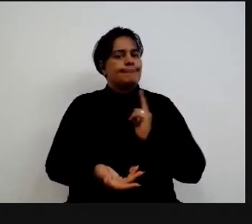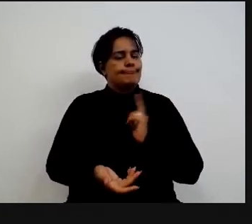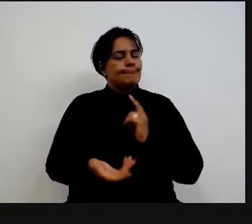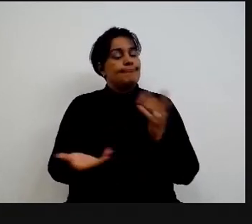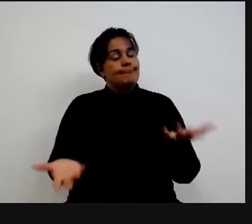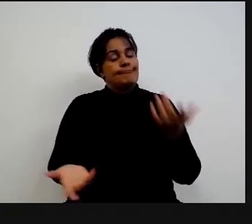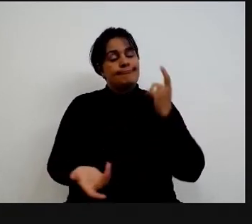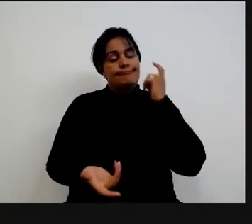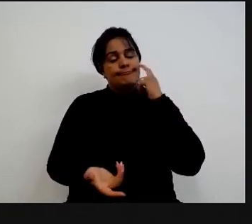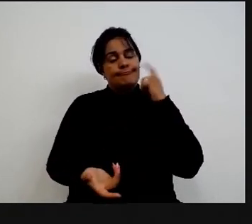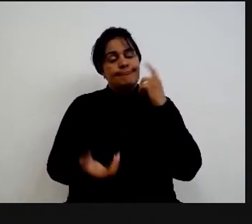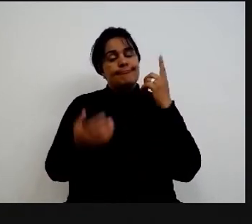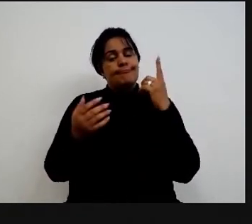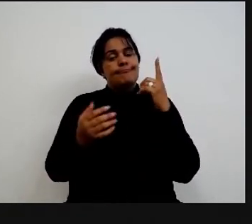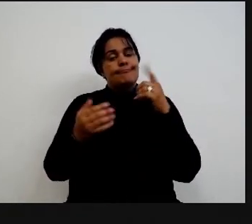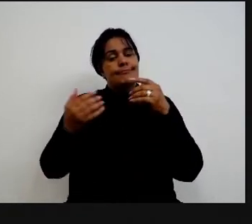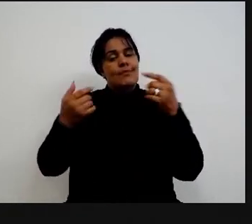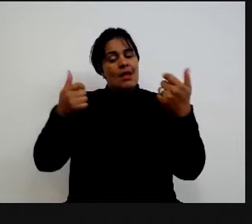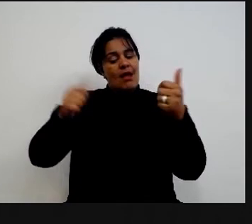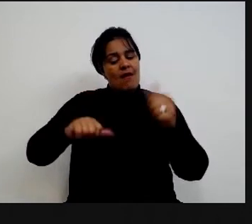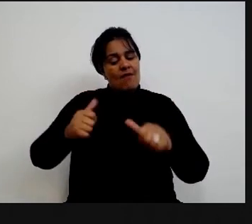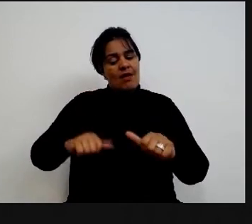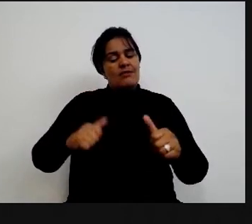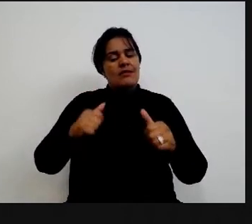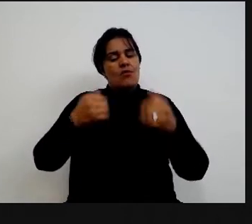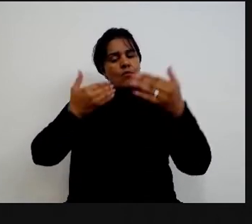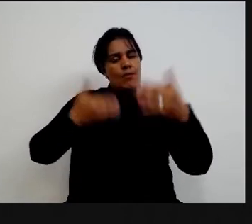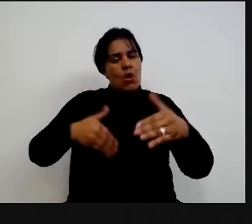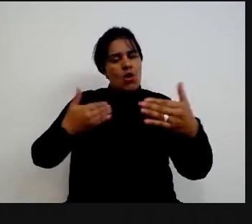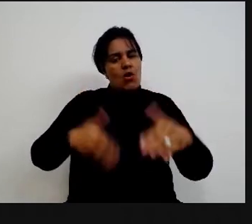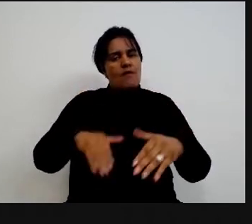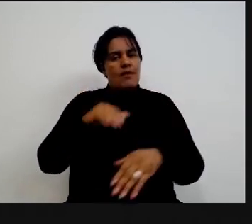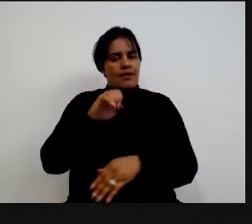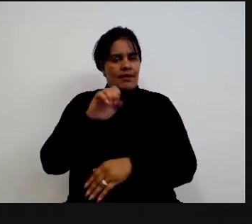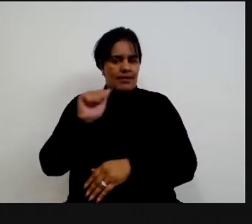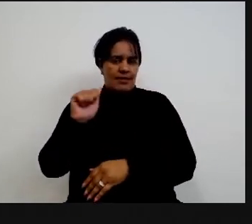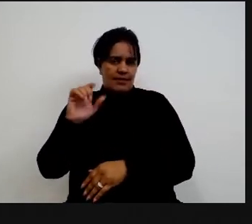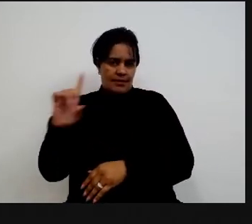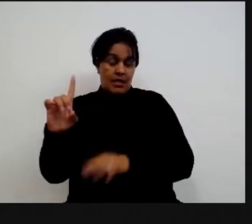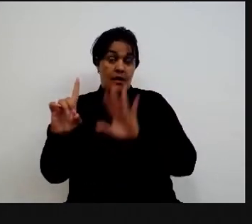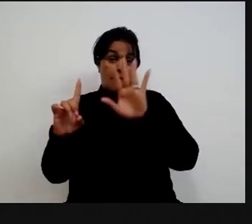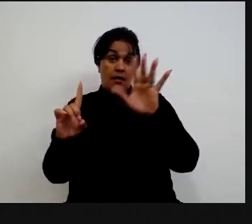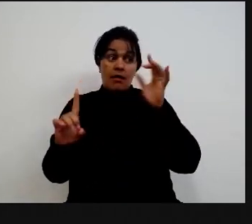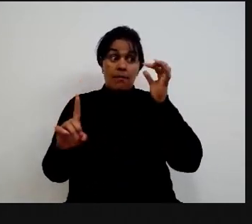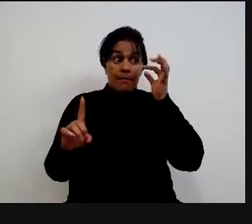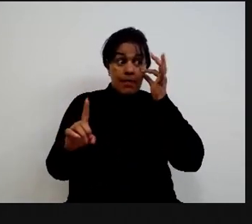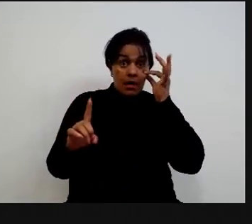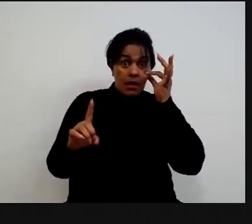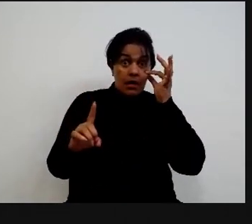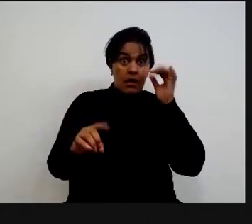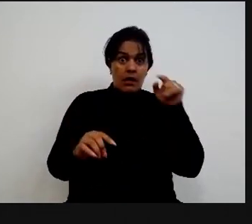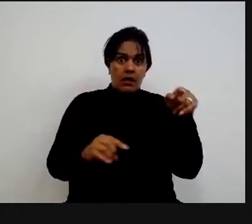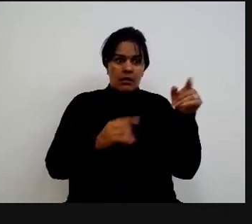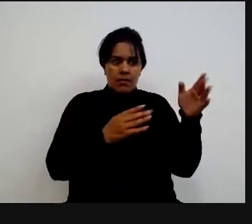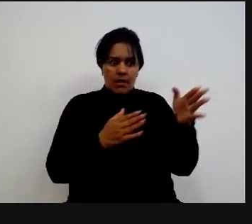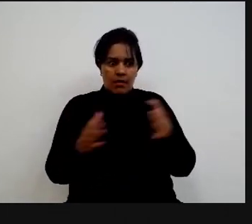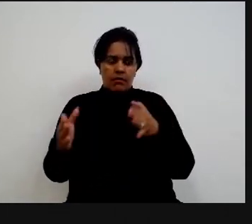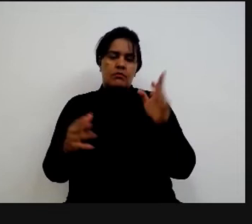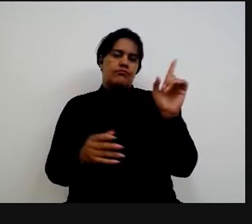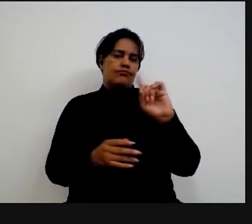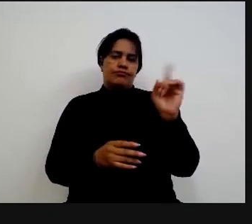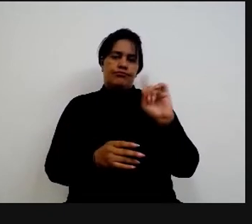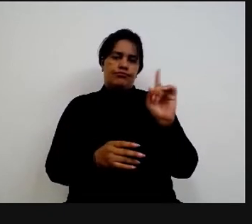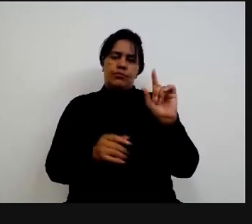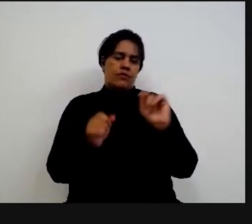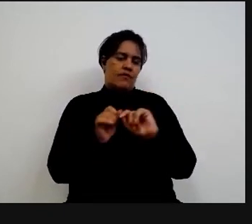avaliação no EAD. No presencial da educação continuada, nós não fazemos a avaliação, é